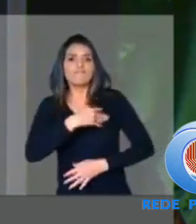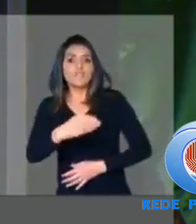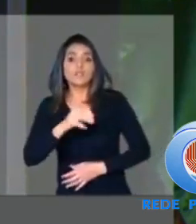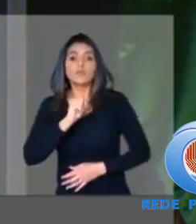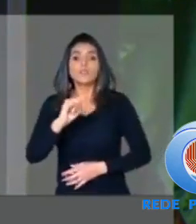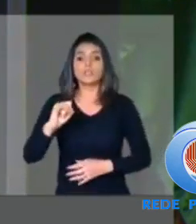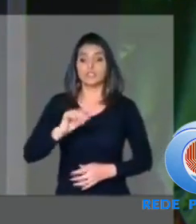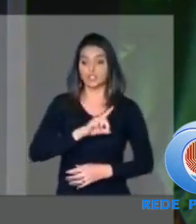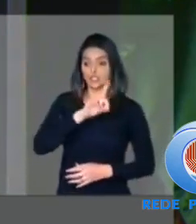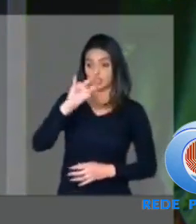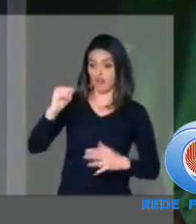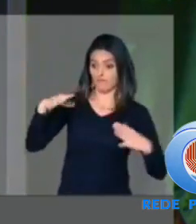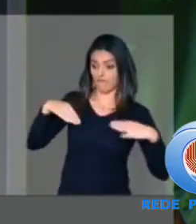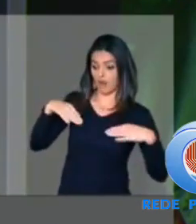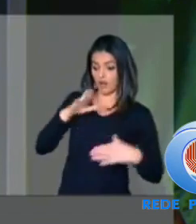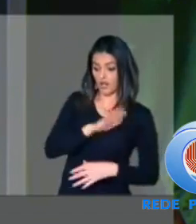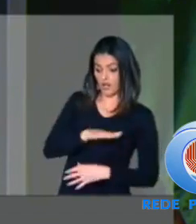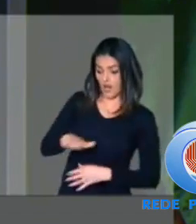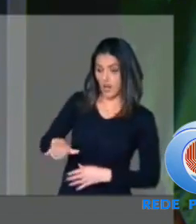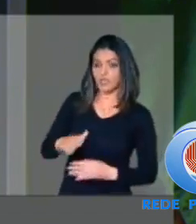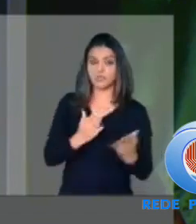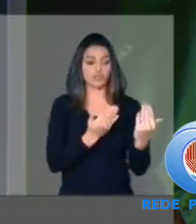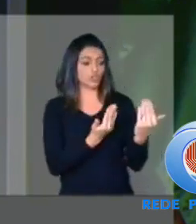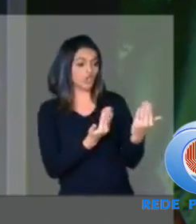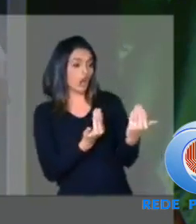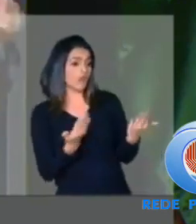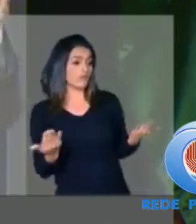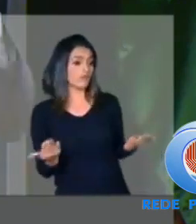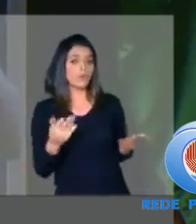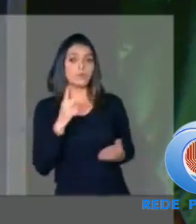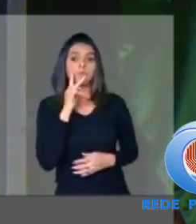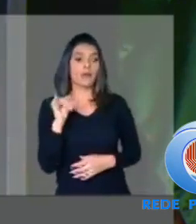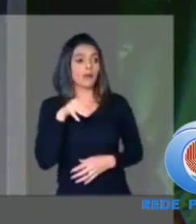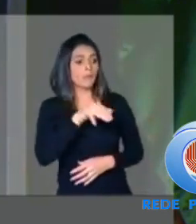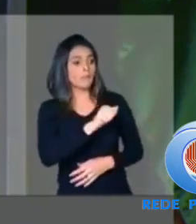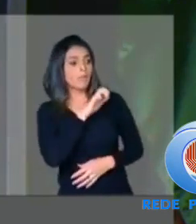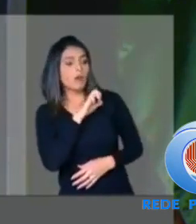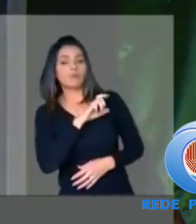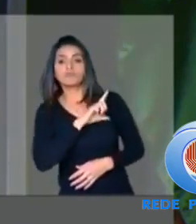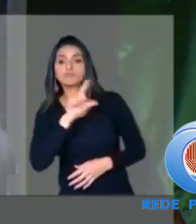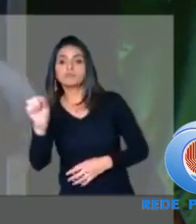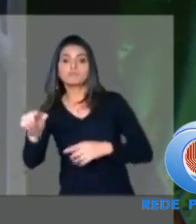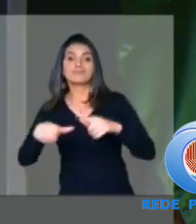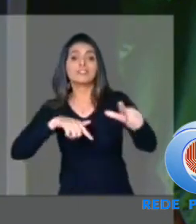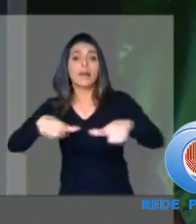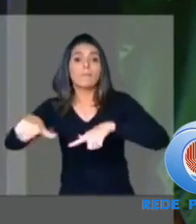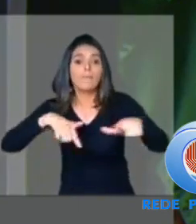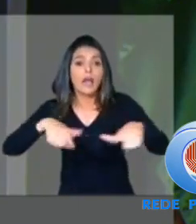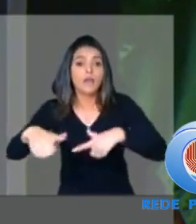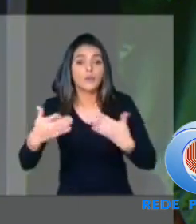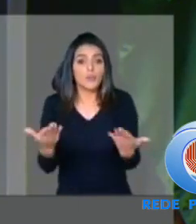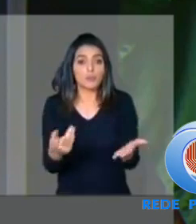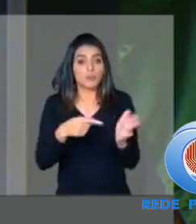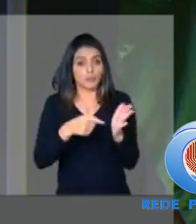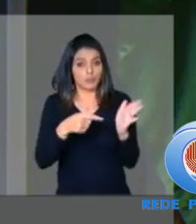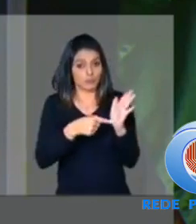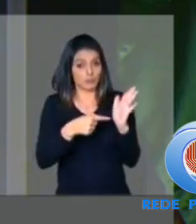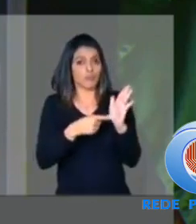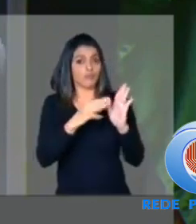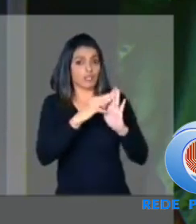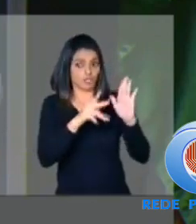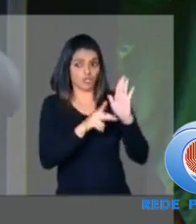se no dia de folga das crianças, dos adolescentes, os seus pais estarão trabalhando? Porque essa medida